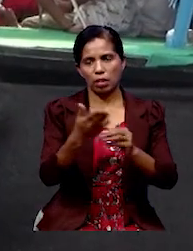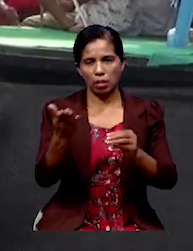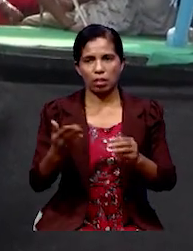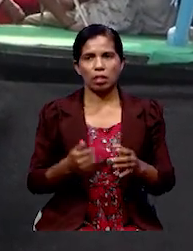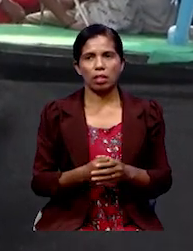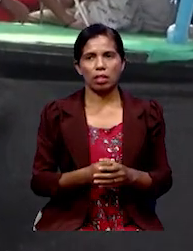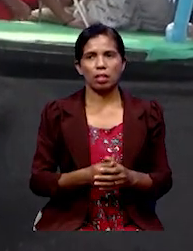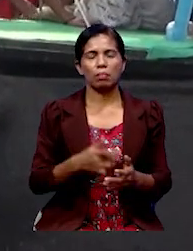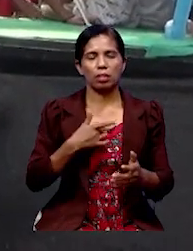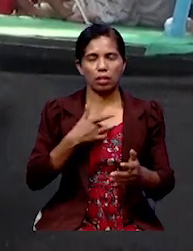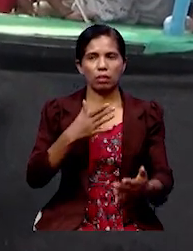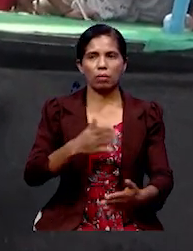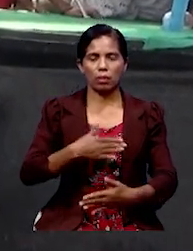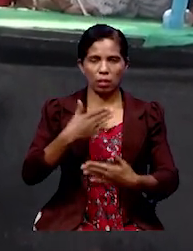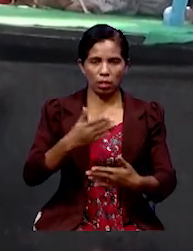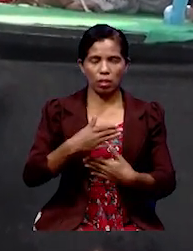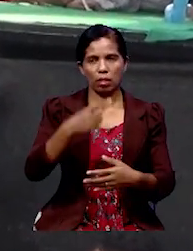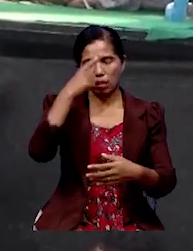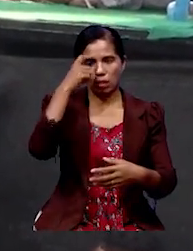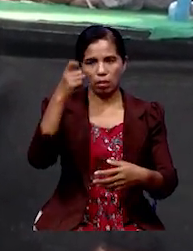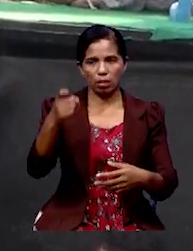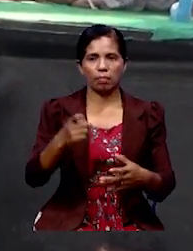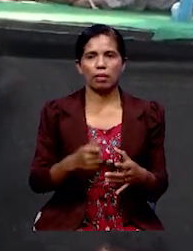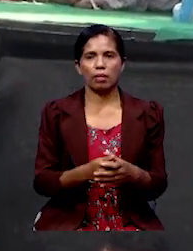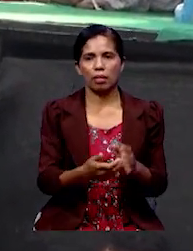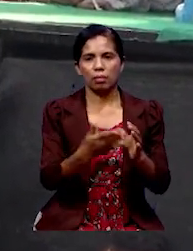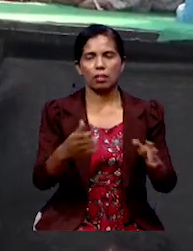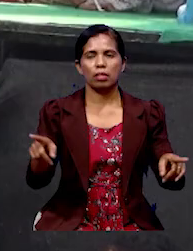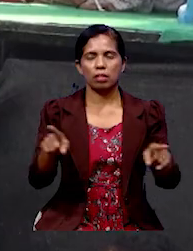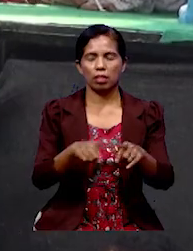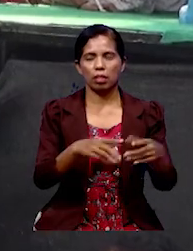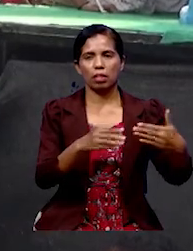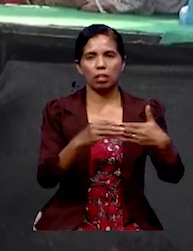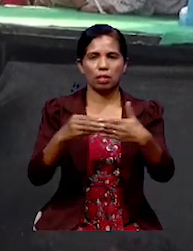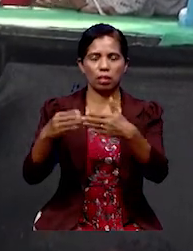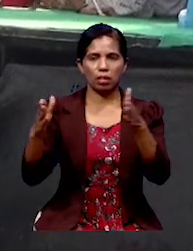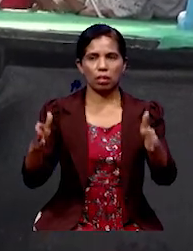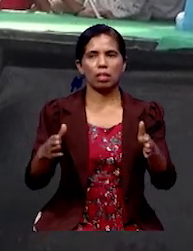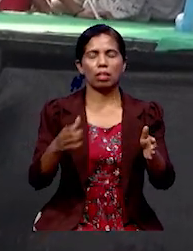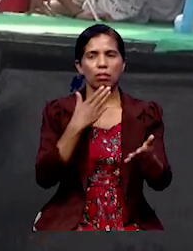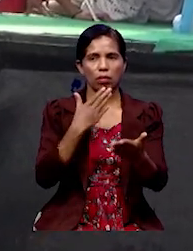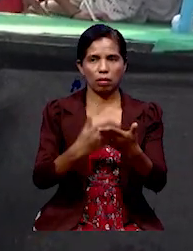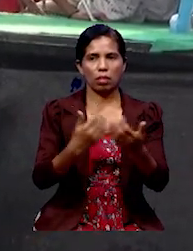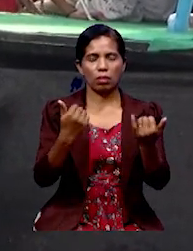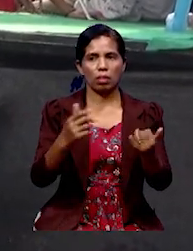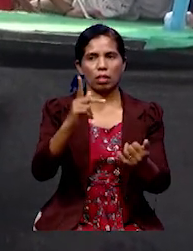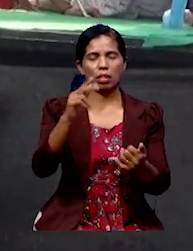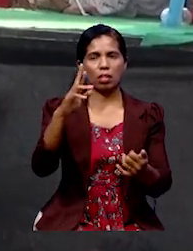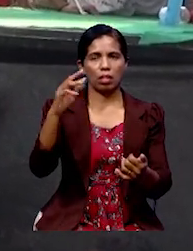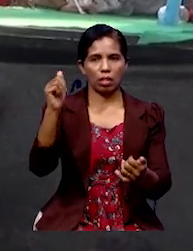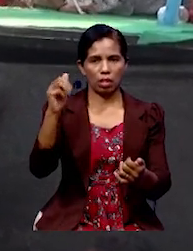Imi merece tebes pai dane tamba ia sede ida imi se organiza dia lutan. Agora dau kram halo ona